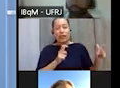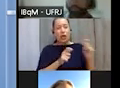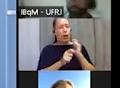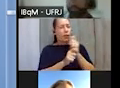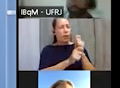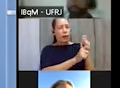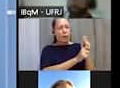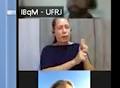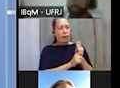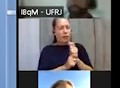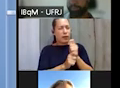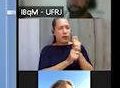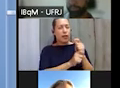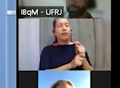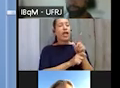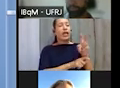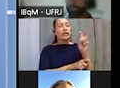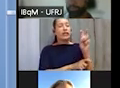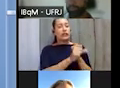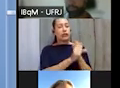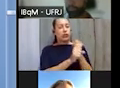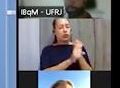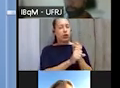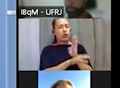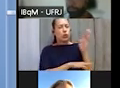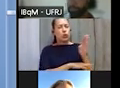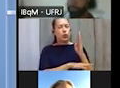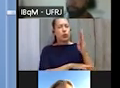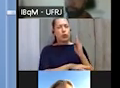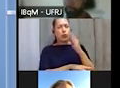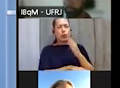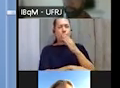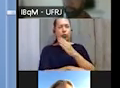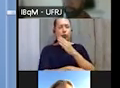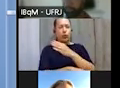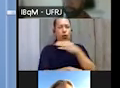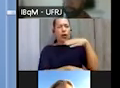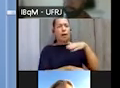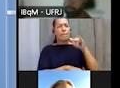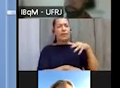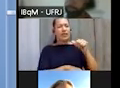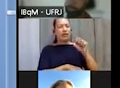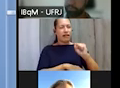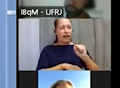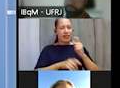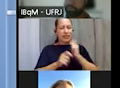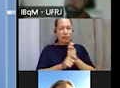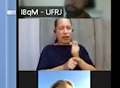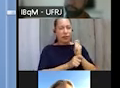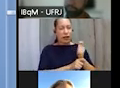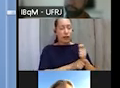José Bonifácio passou 5 anos percorrendo as minas todas da Europa, porque a intenção era que ele voltasse ao